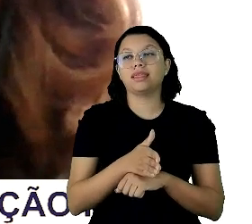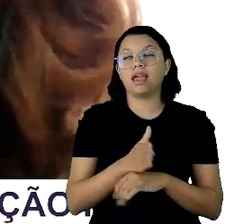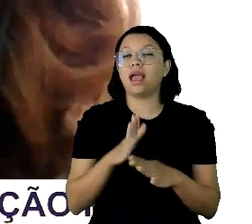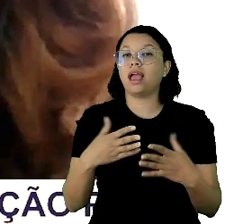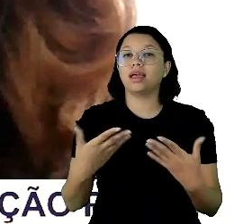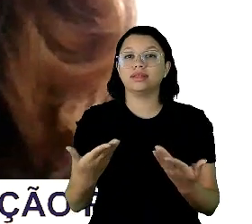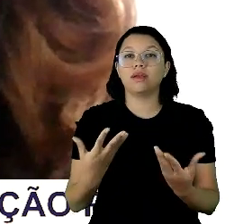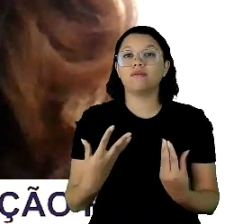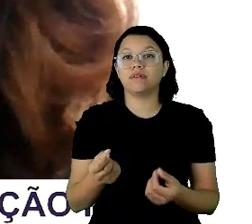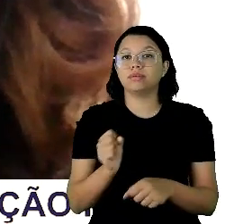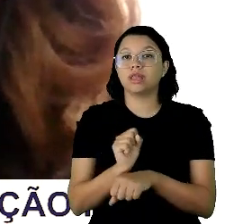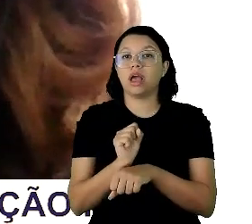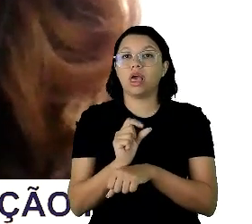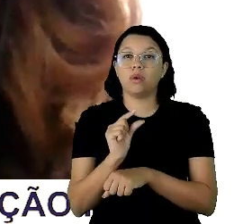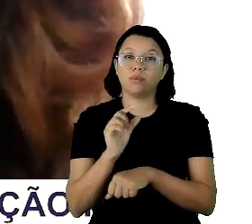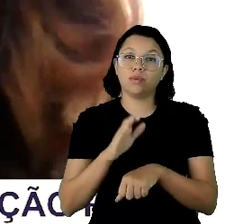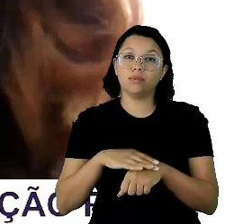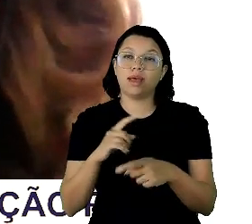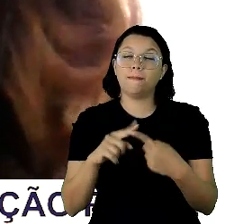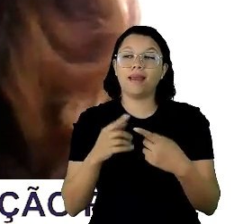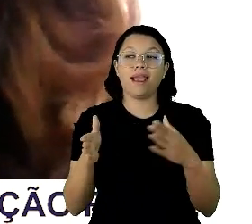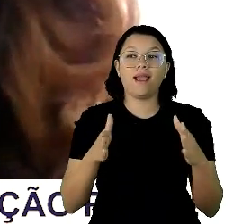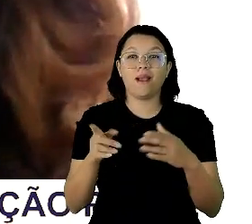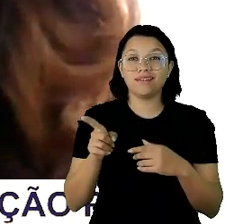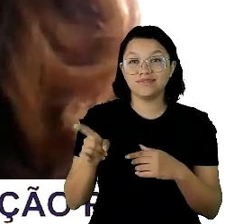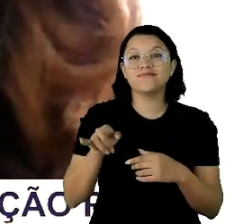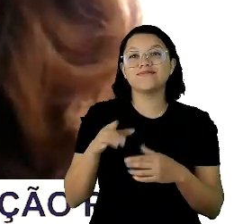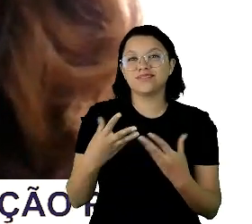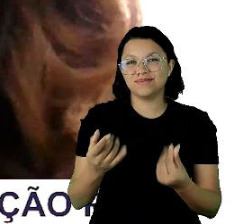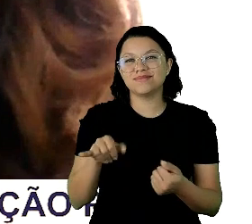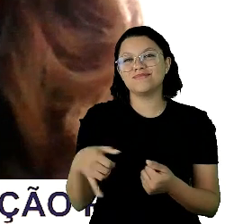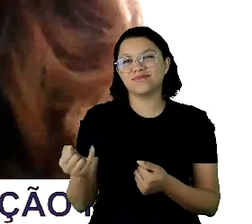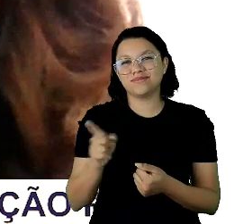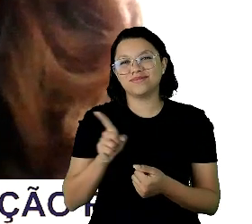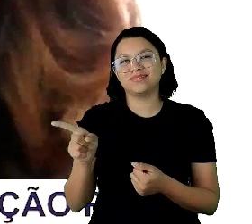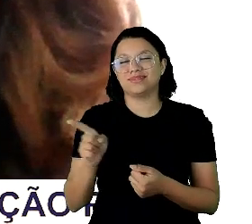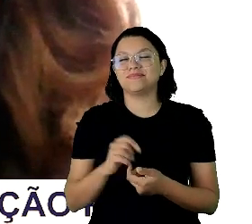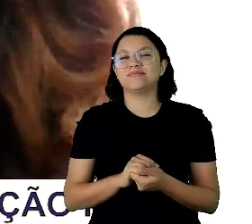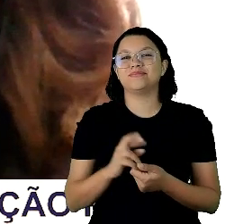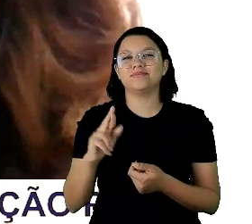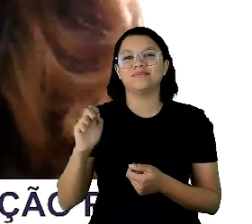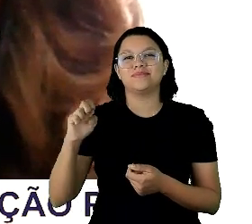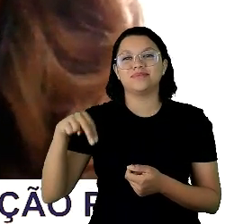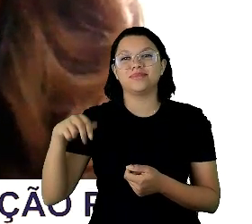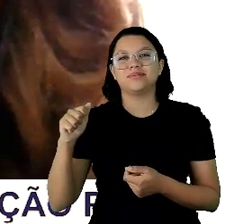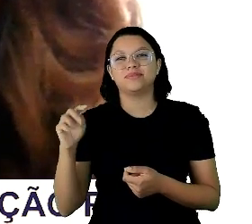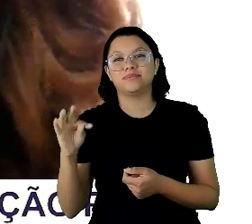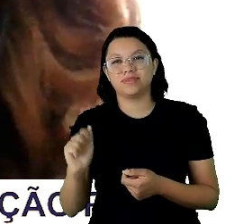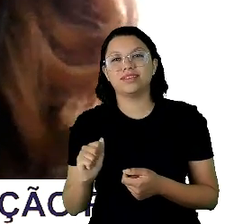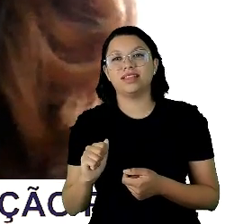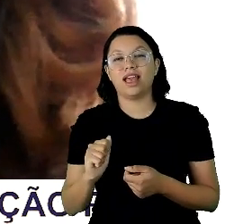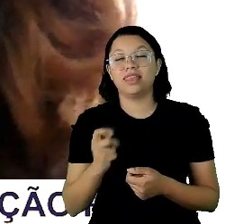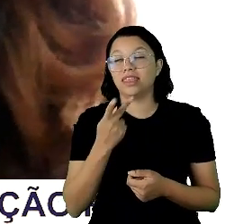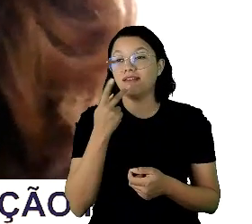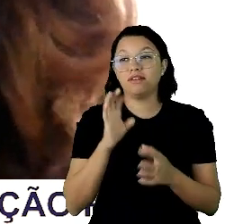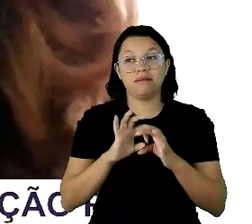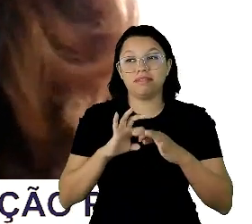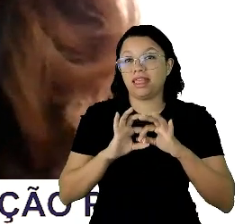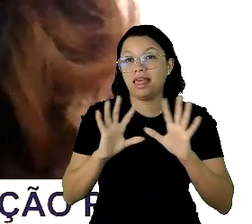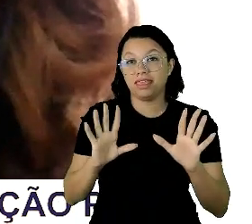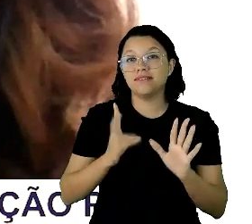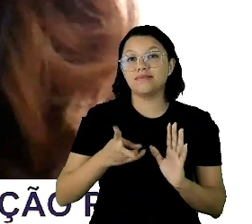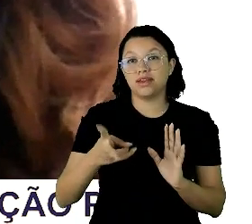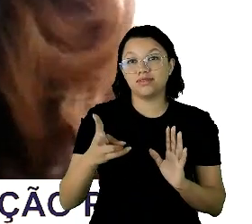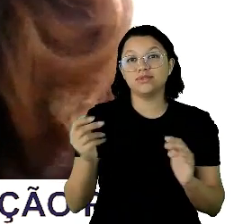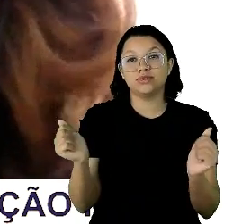mas enquanto isso nós aproveitamos da Renata, que se dispõe a continuar conosco e responder, que ainda